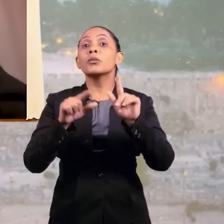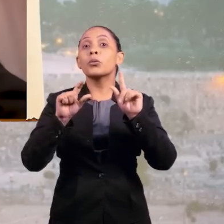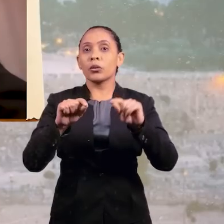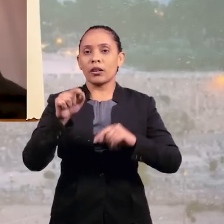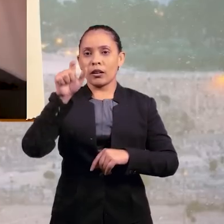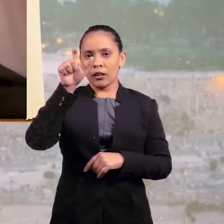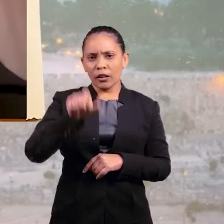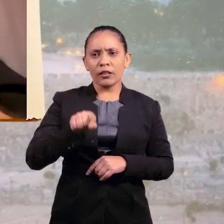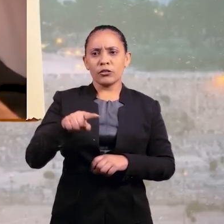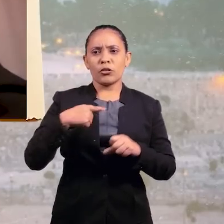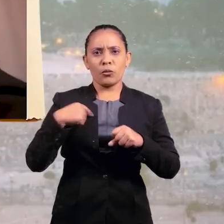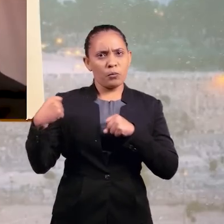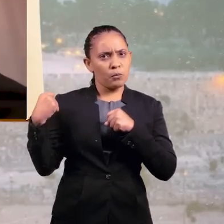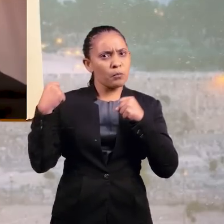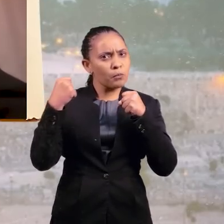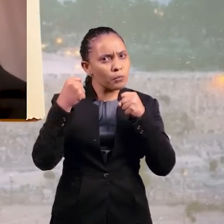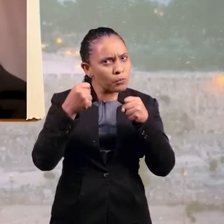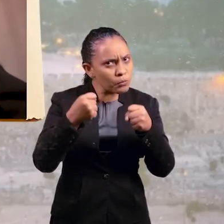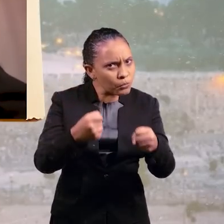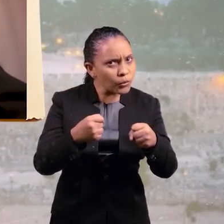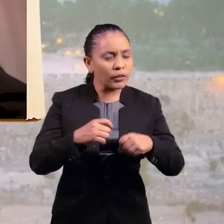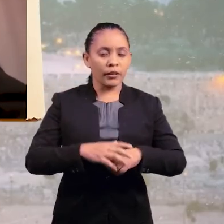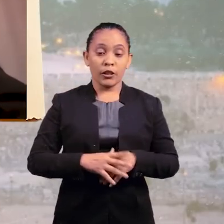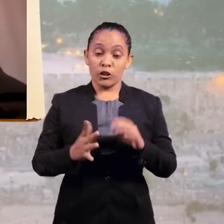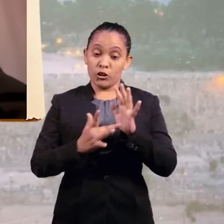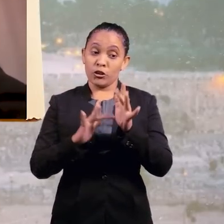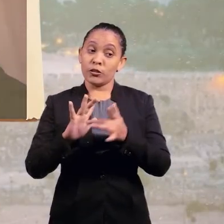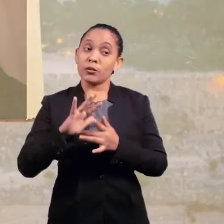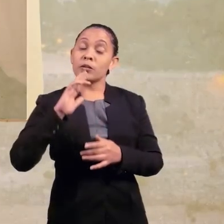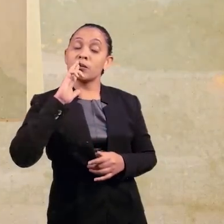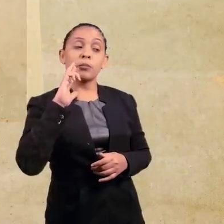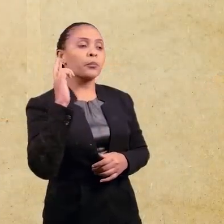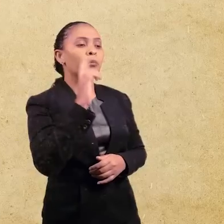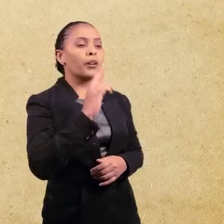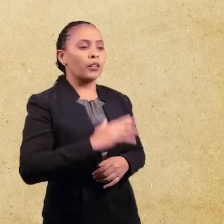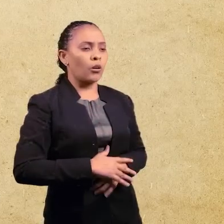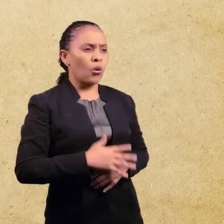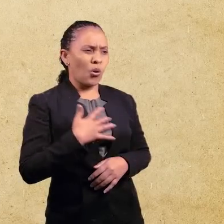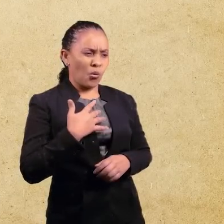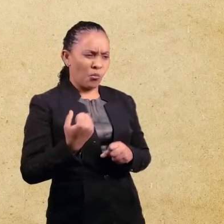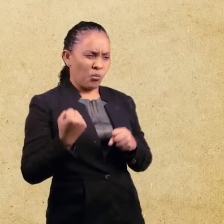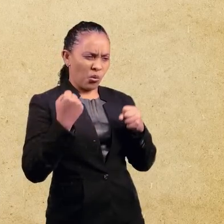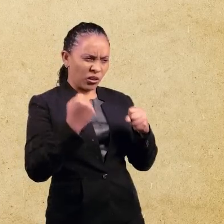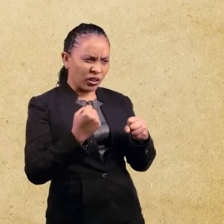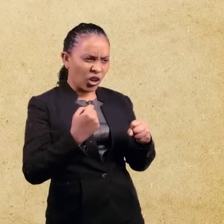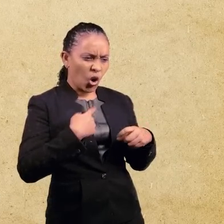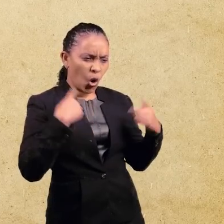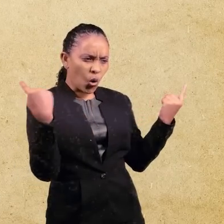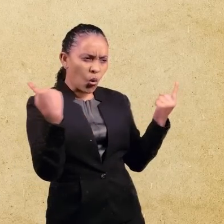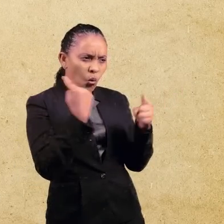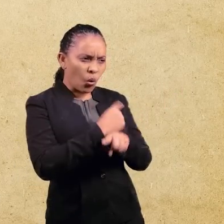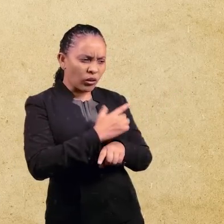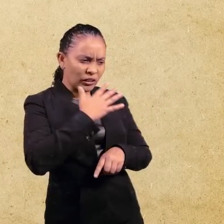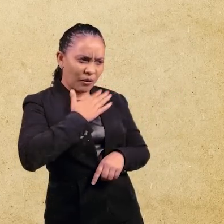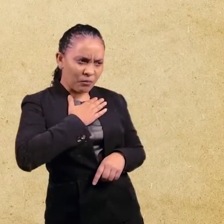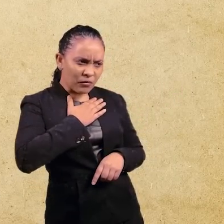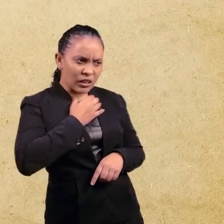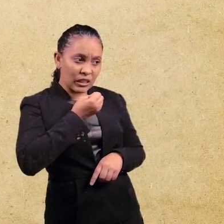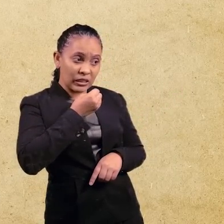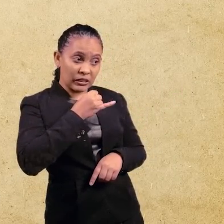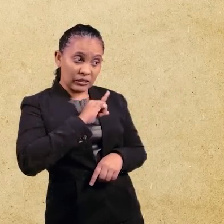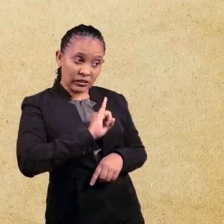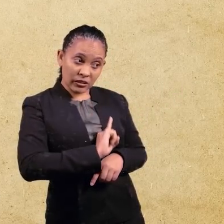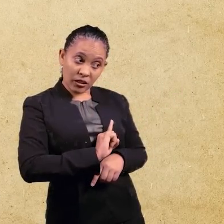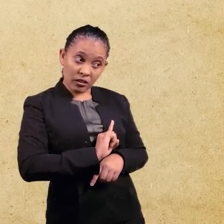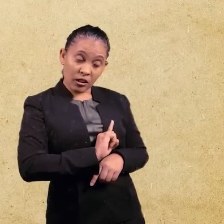que ele tinha todo o poder, toda a autoridade. Jesus respondeu para ele, nenhum poder terias contra mim se a